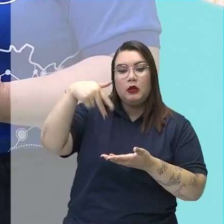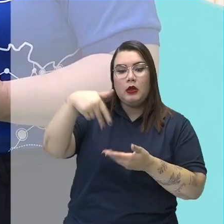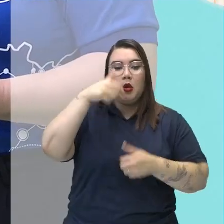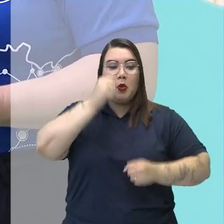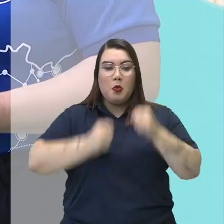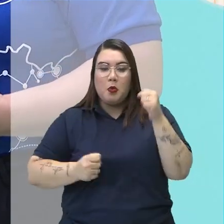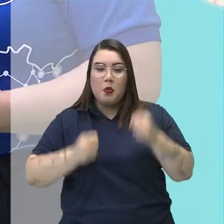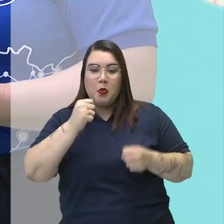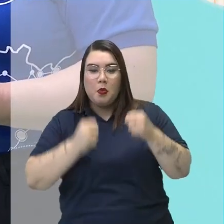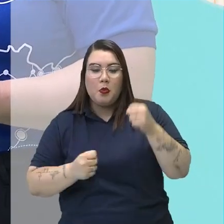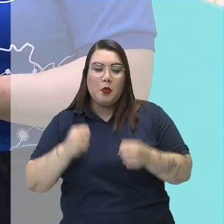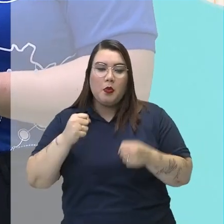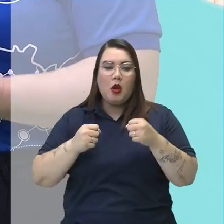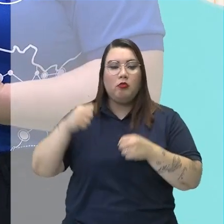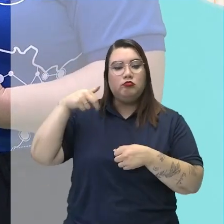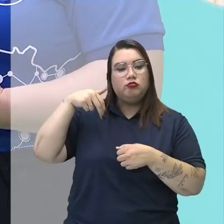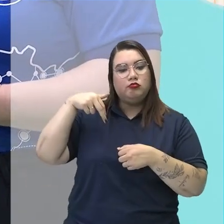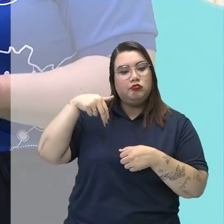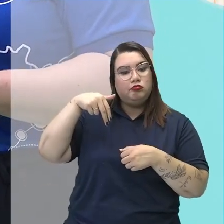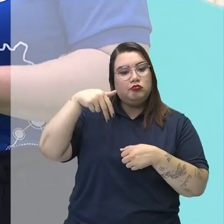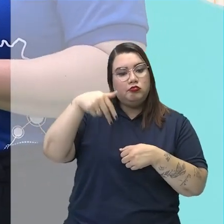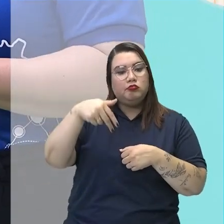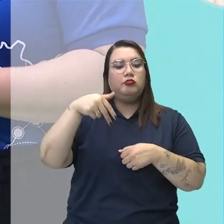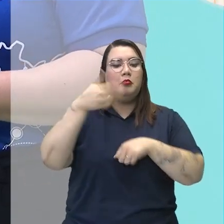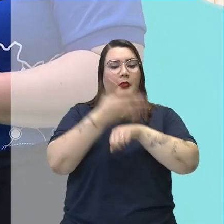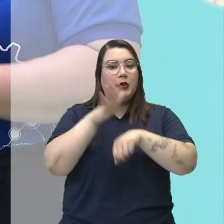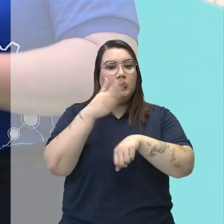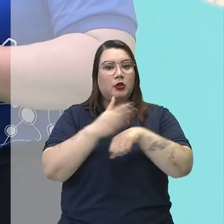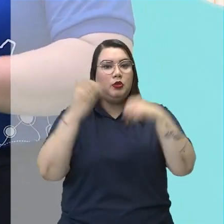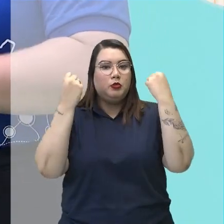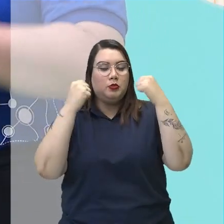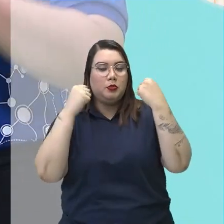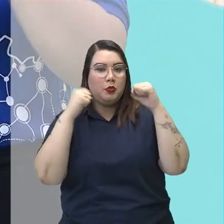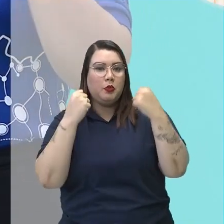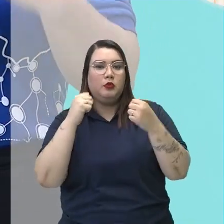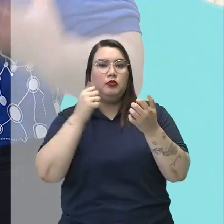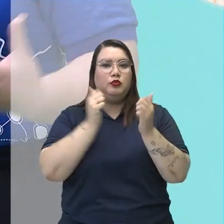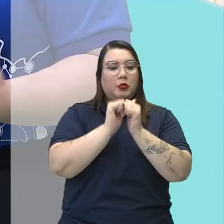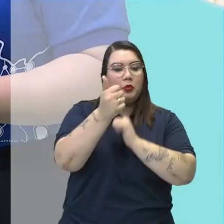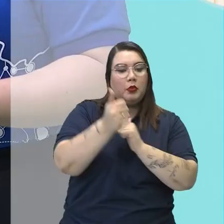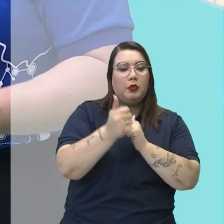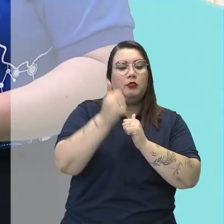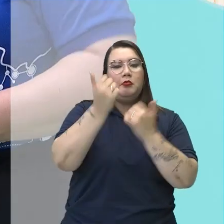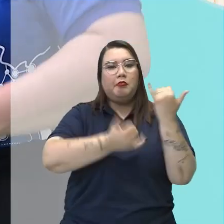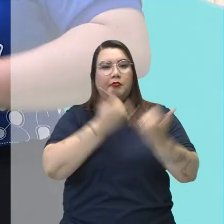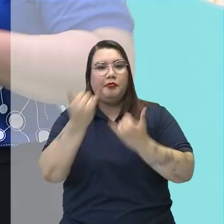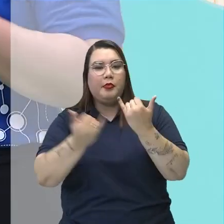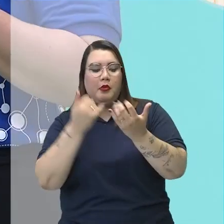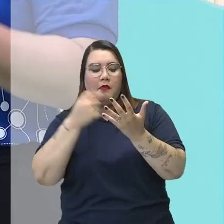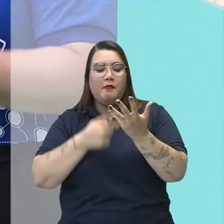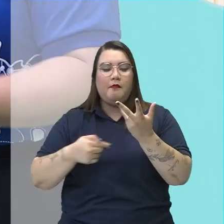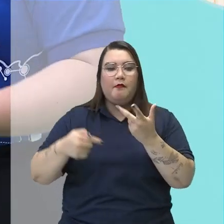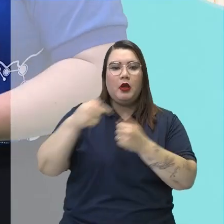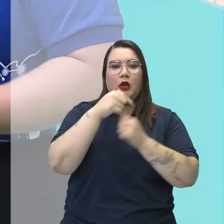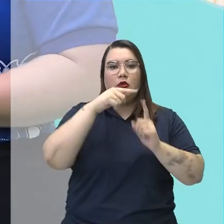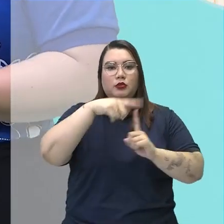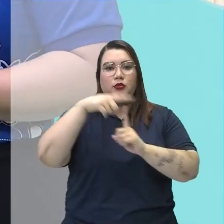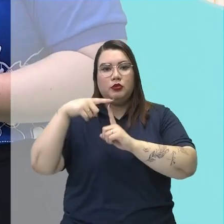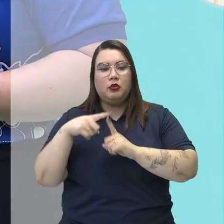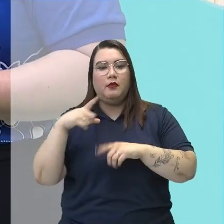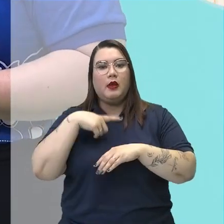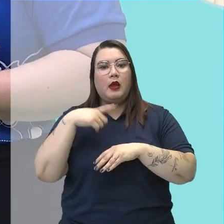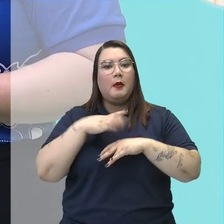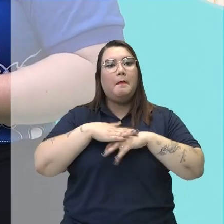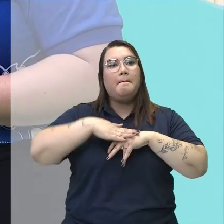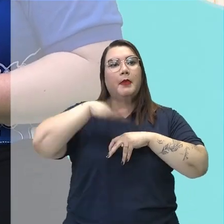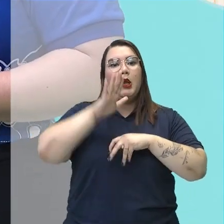correr, caminhar, praticar esportes, brincar, dentre outras atividades, ou seja, vai ter aí um maior gasto